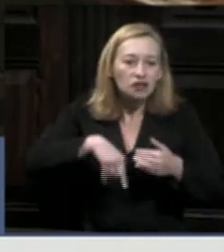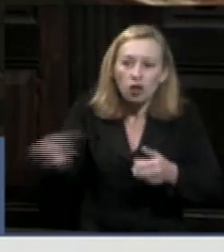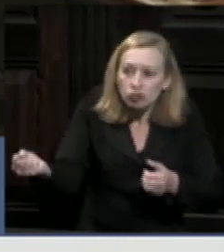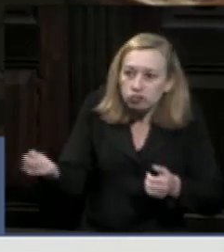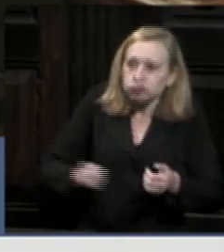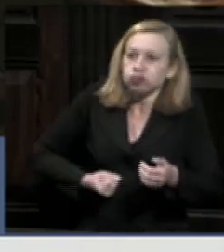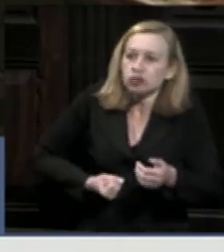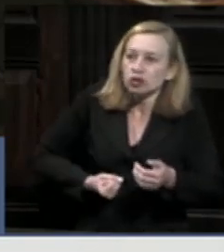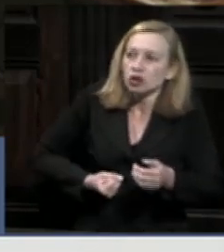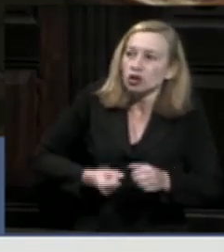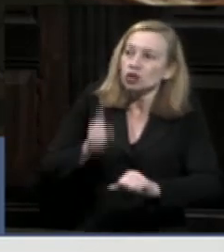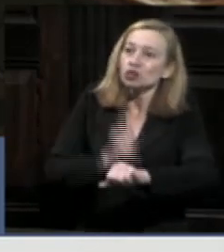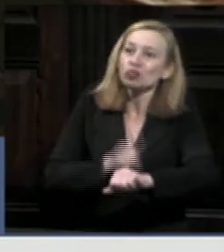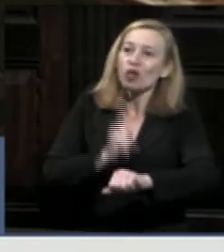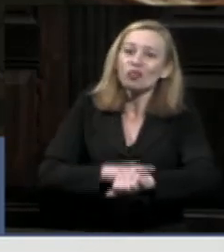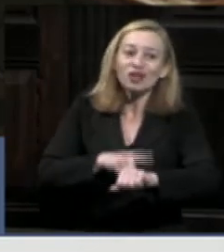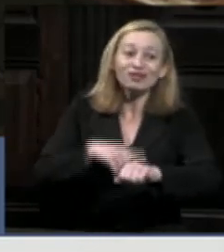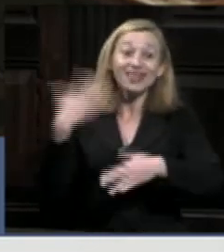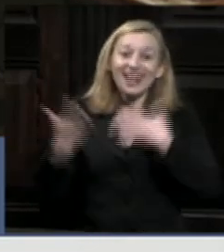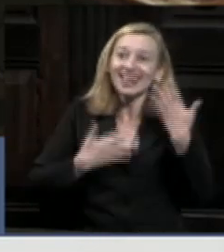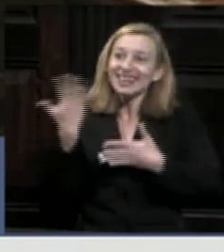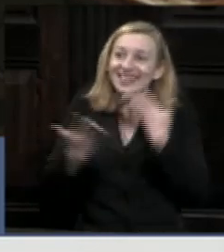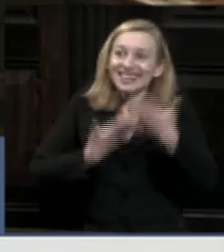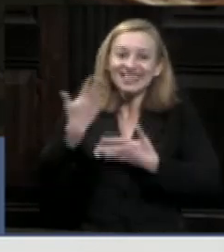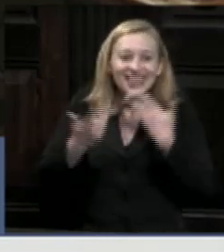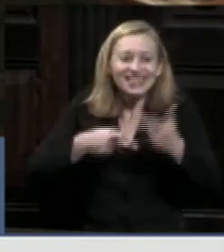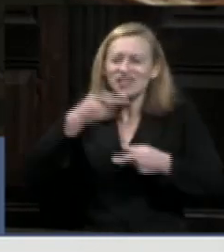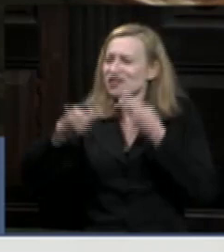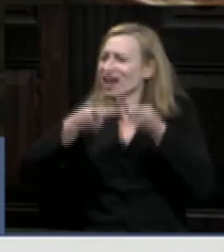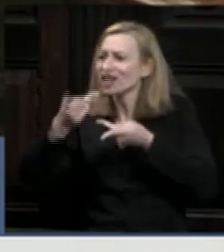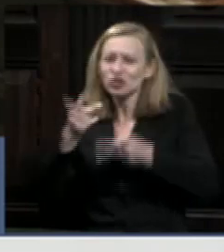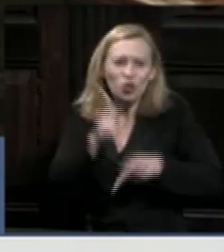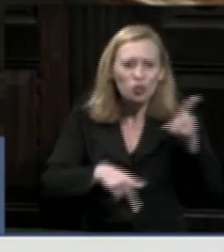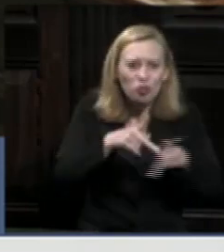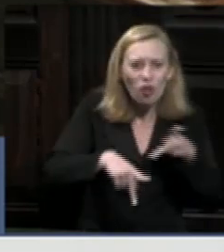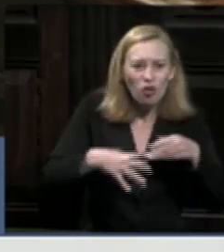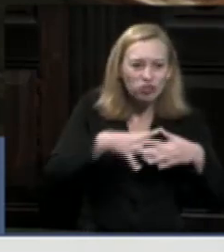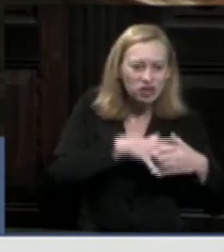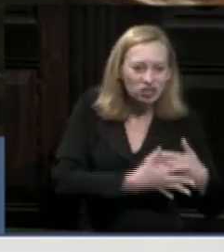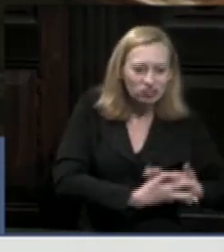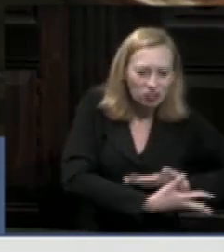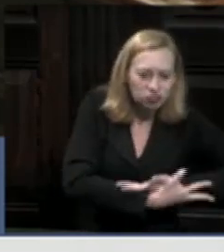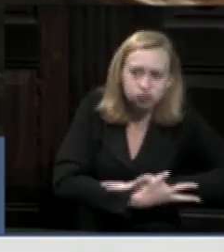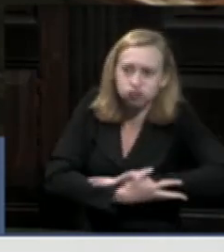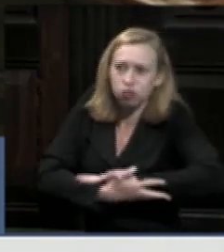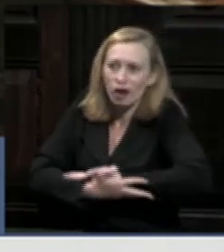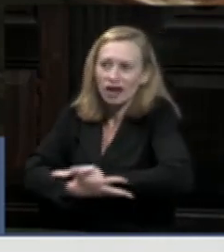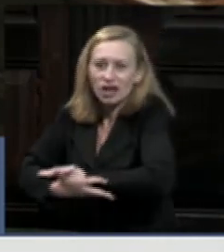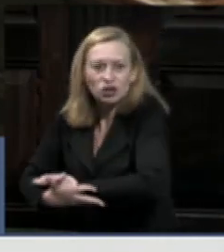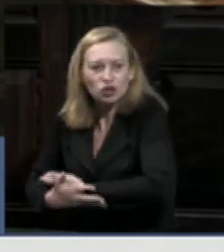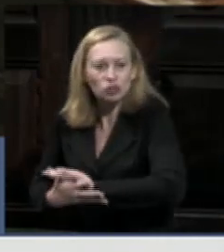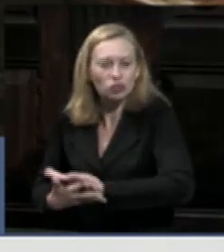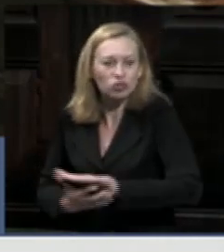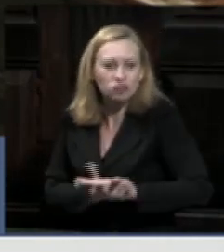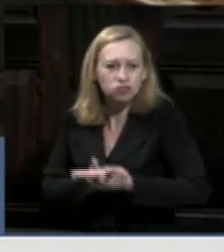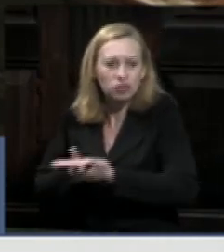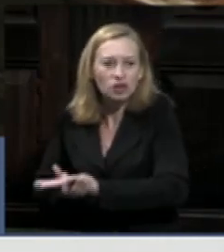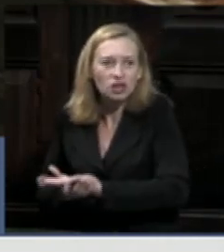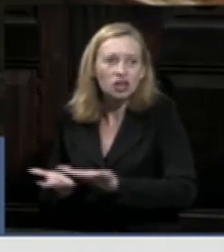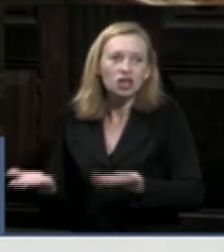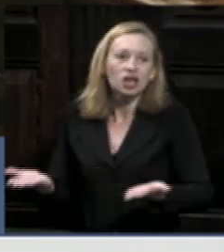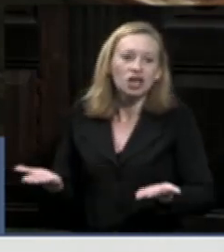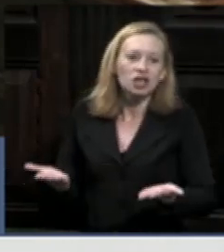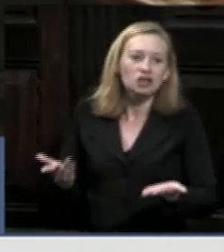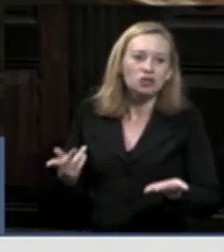de auge da alegria dele sendo carregado por todo mundo e esse ato covarde como eu